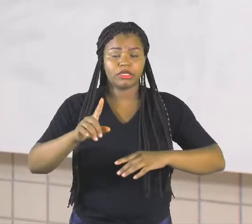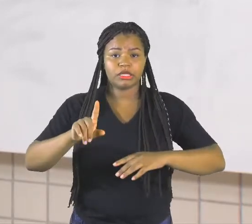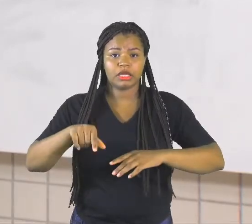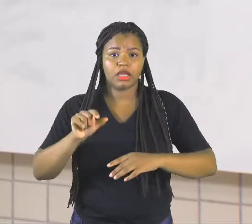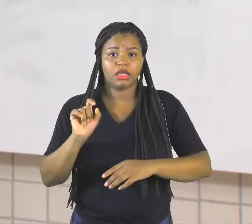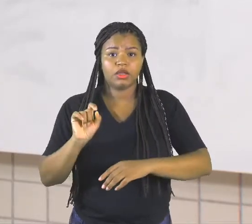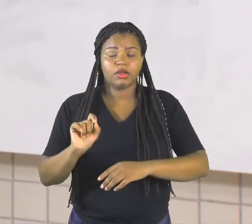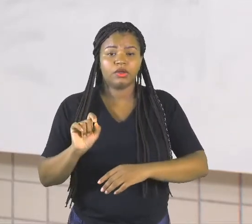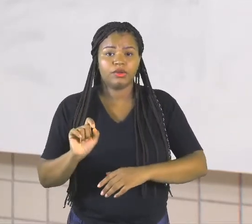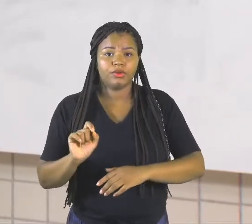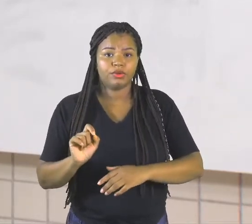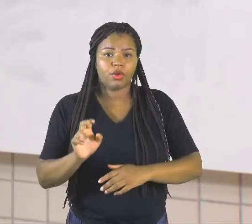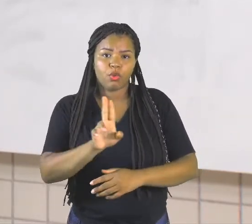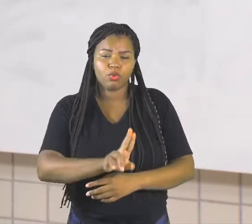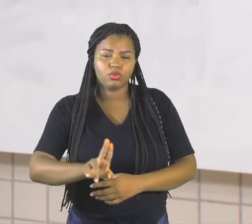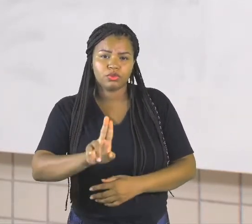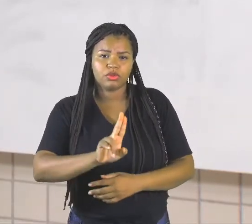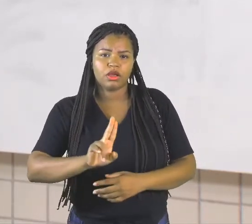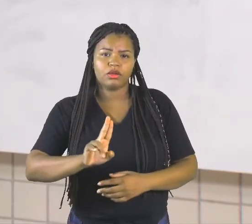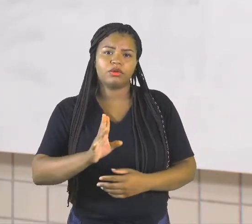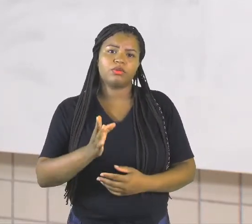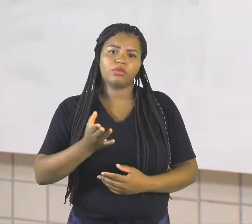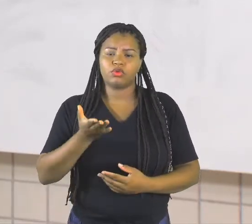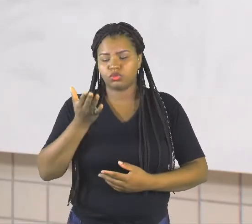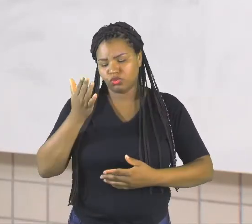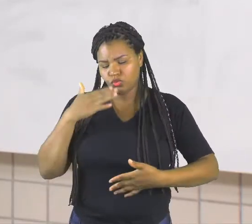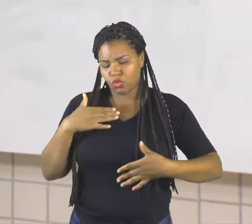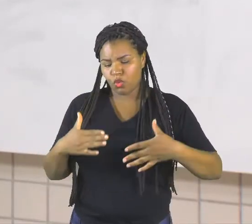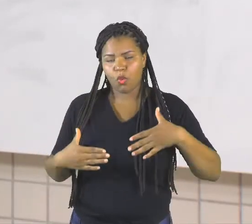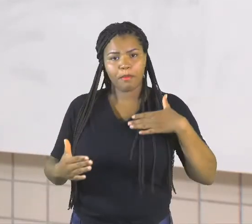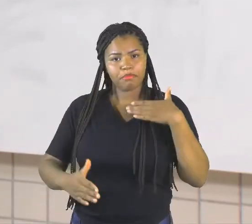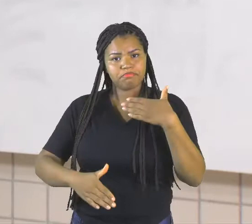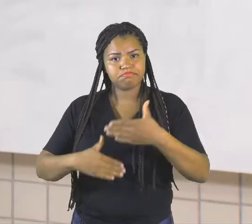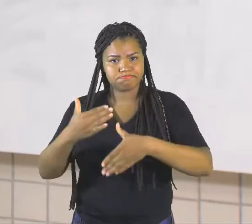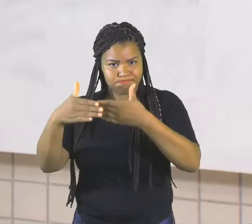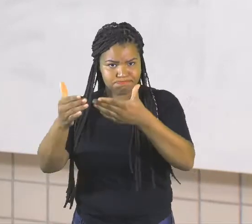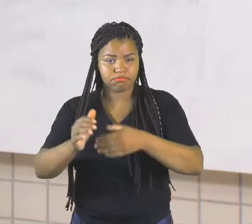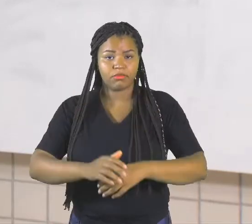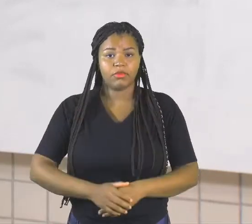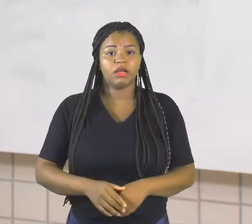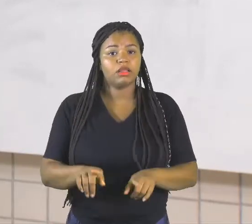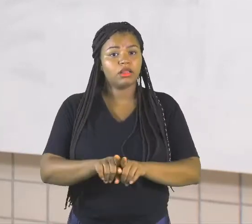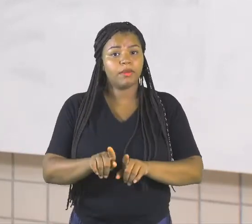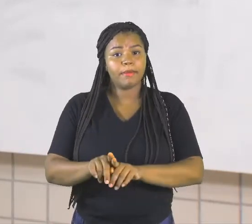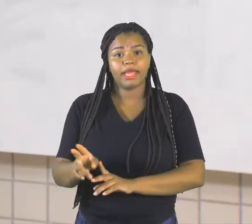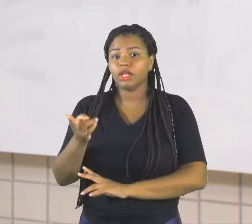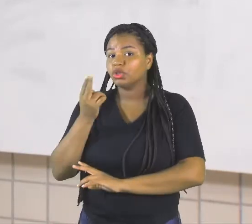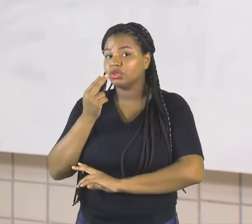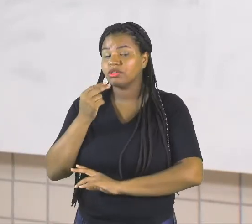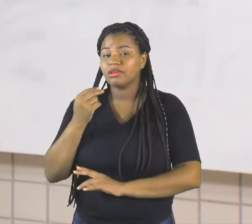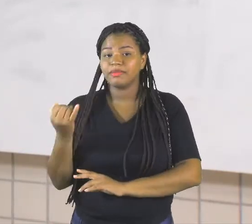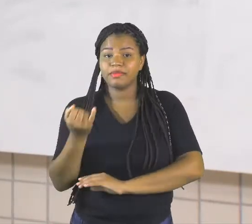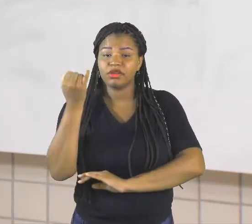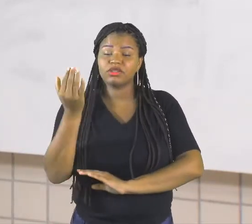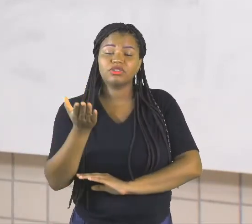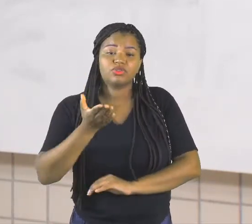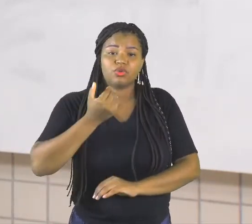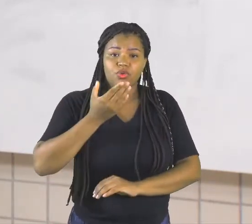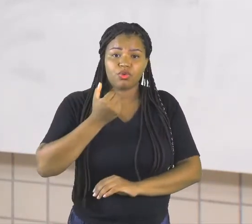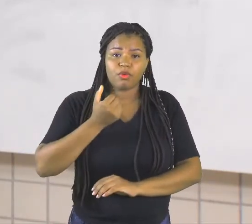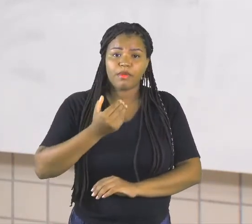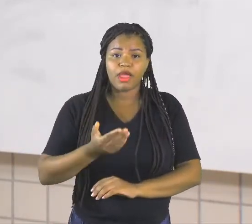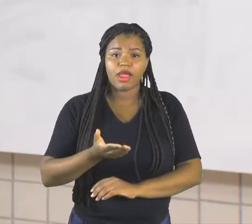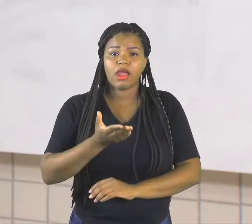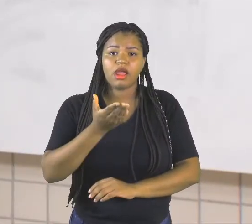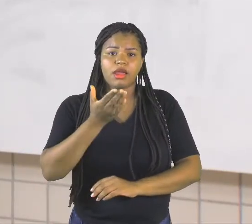são usados pelo nosso corpo para o seu funcionamento. Aí falamos também sobre nutrição e a importância de nós comermos alimentos de